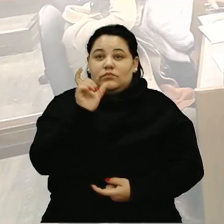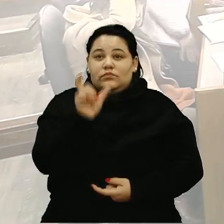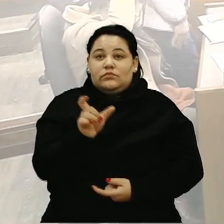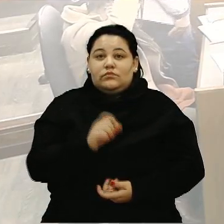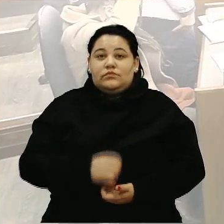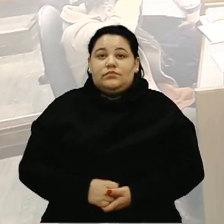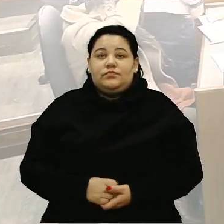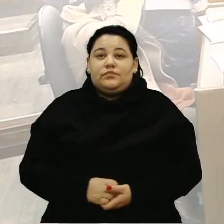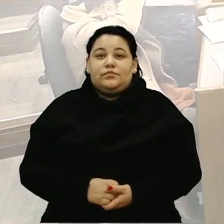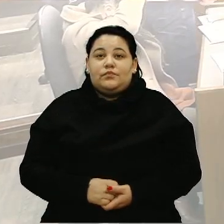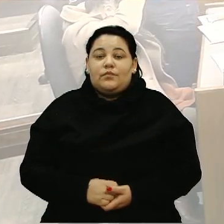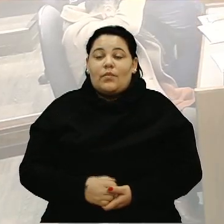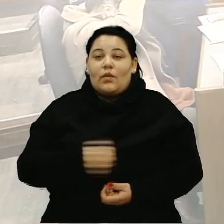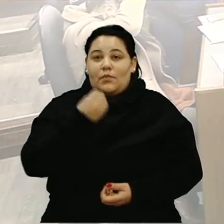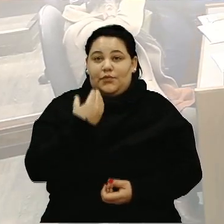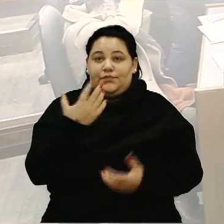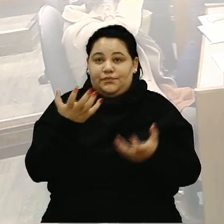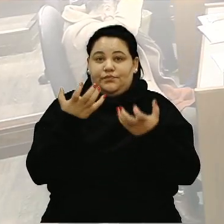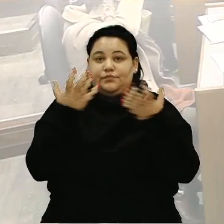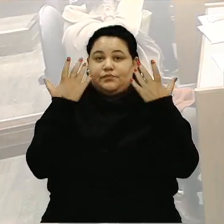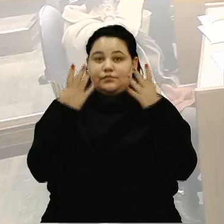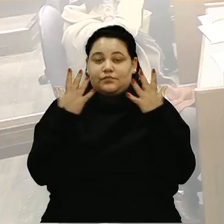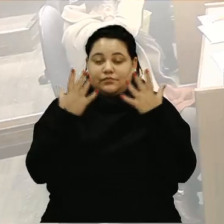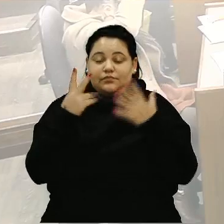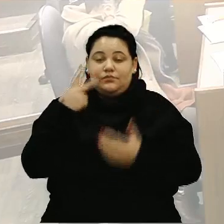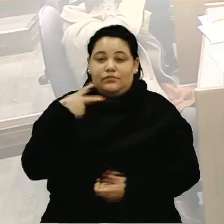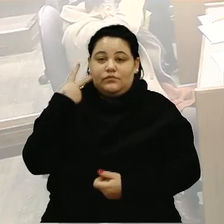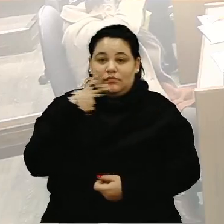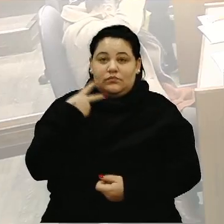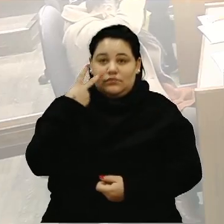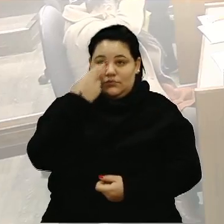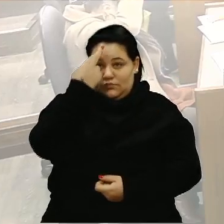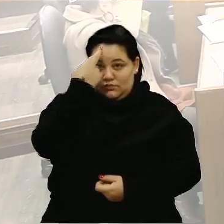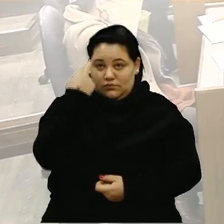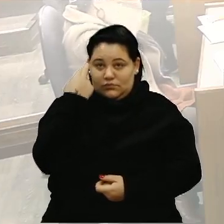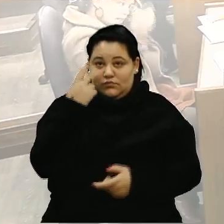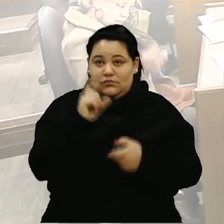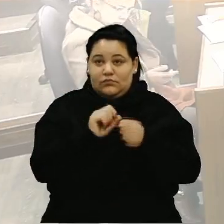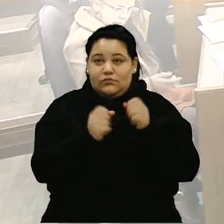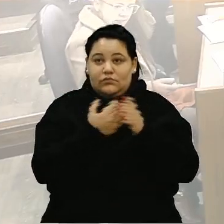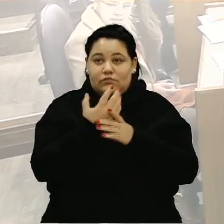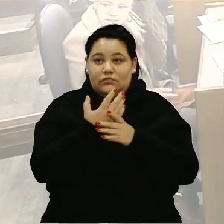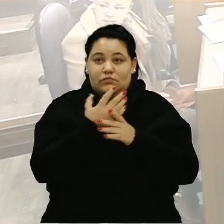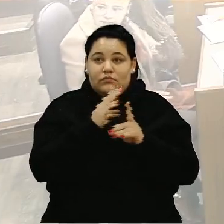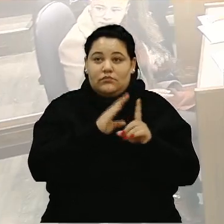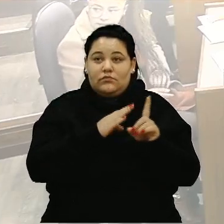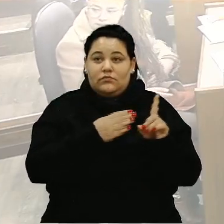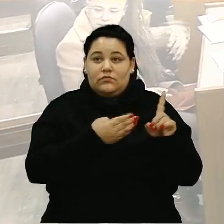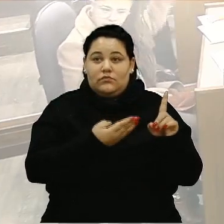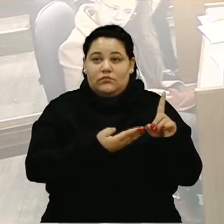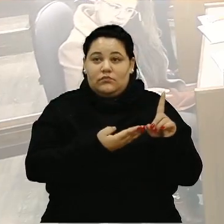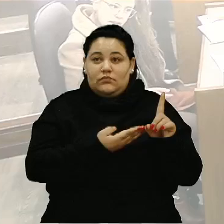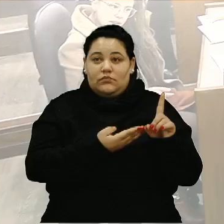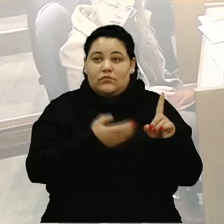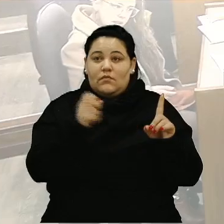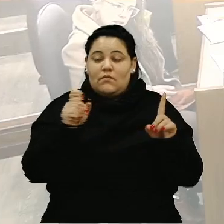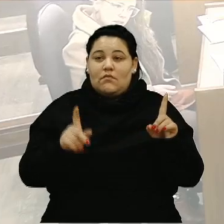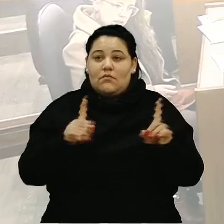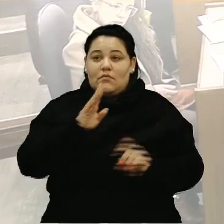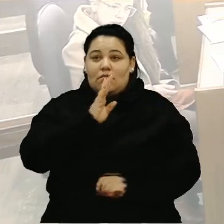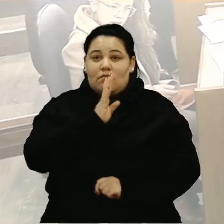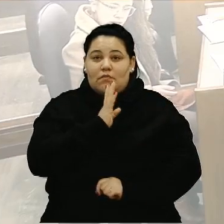Bom, eu também quero parabenizar o vereador Rafael por essa homenagem, né? Quem conheceu